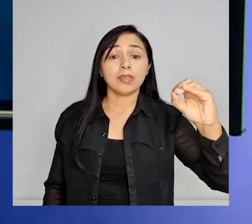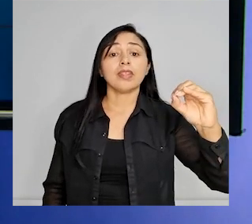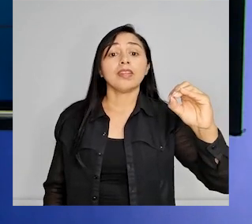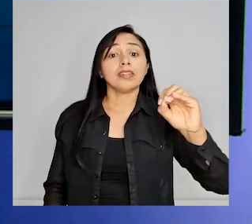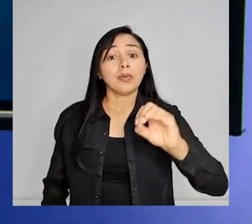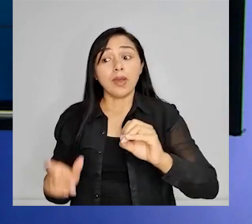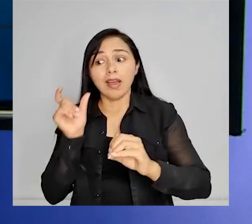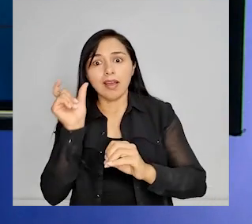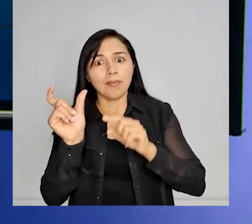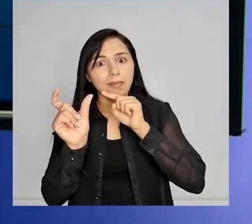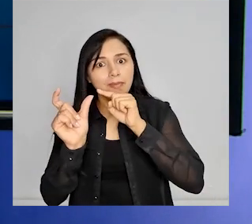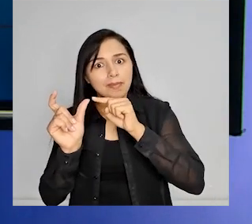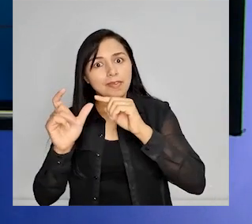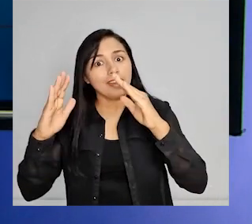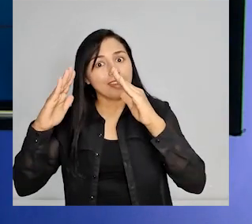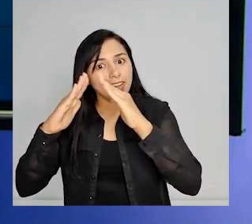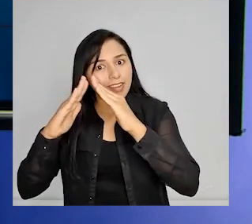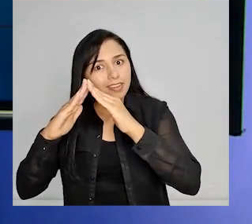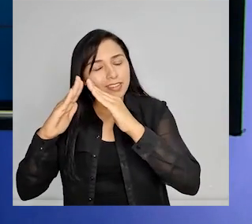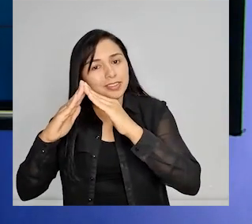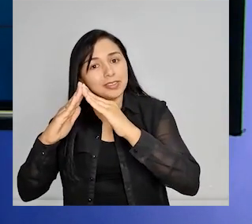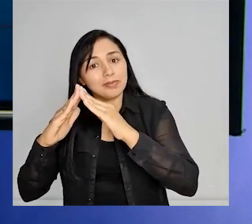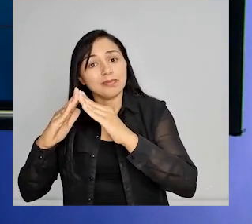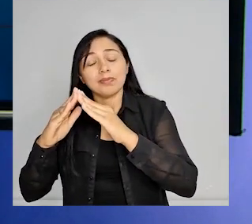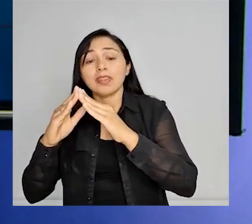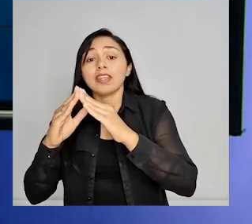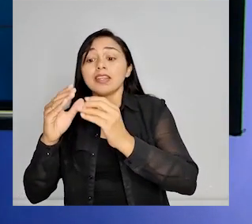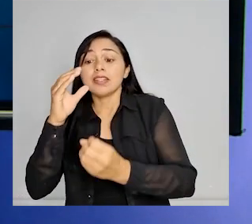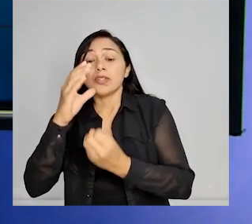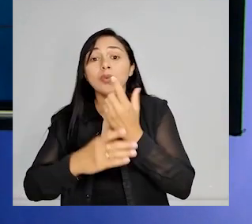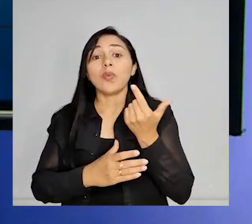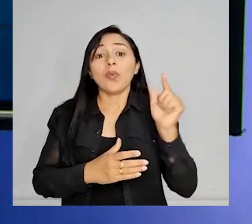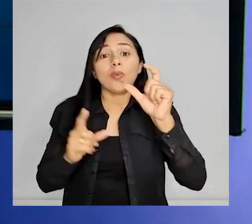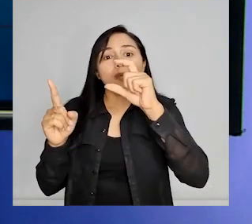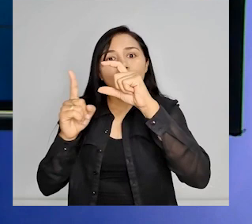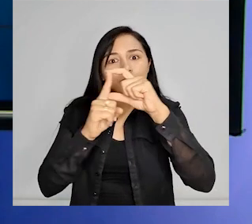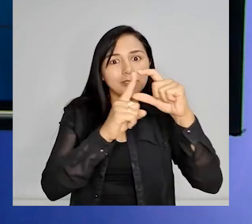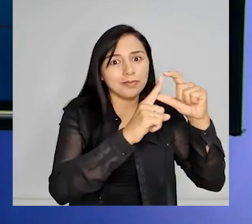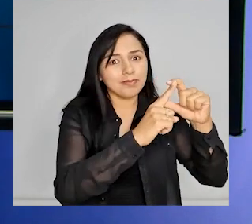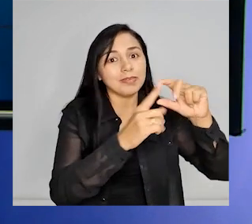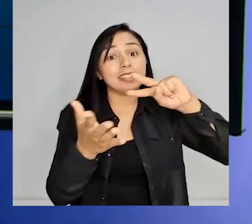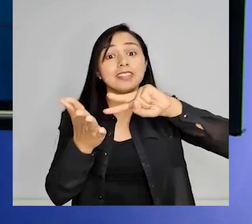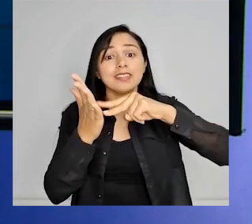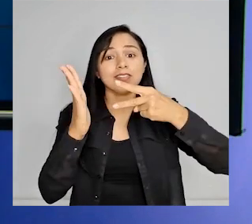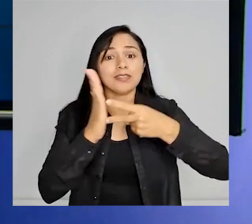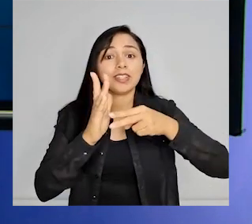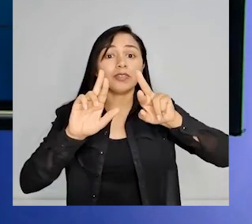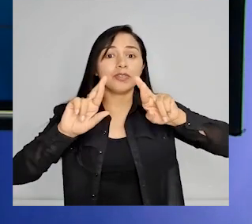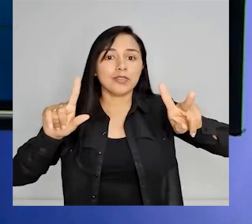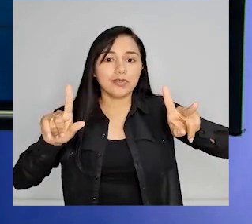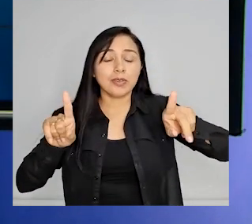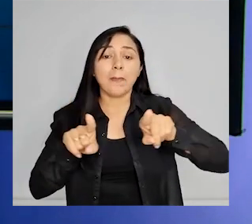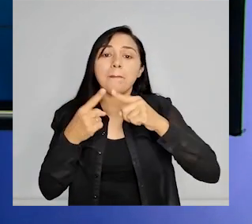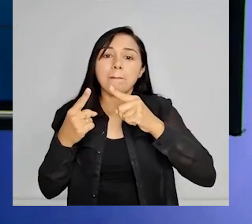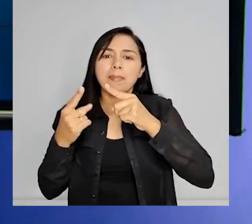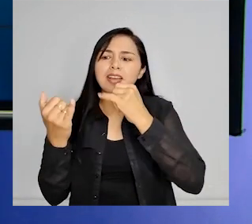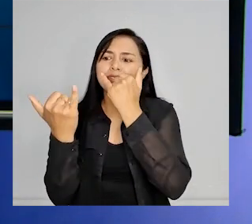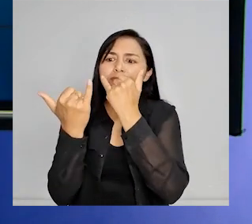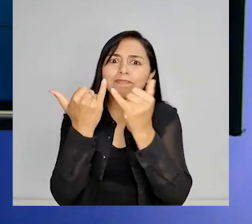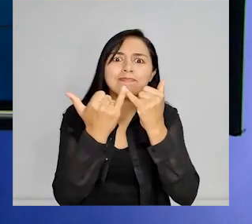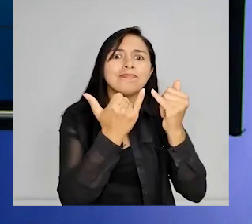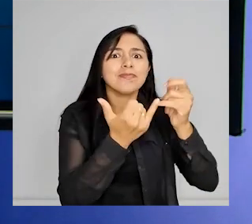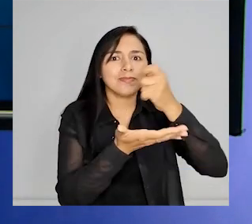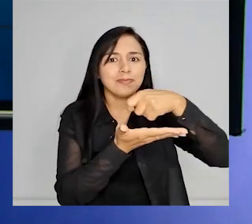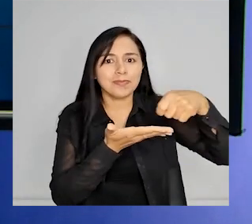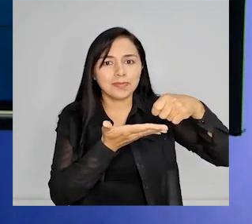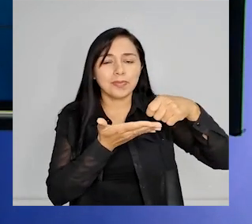categorias sintáticas diferentes, porém em campos de sentidos muito próximos. É possível observar que as